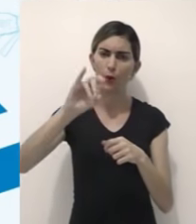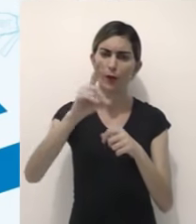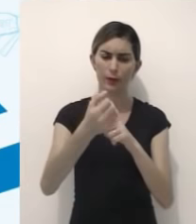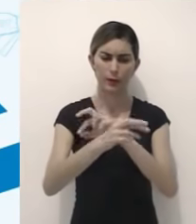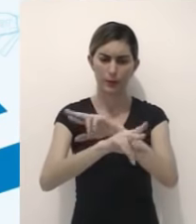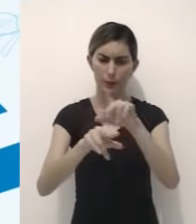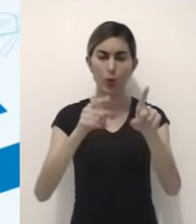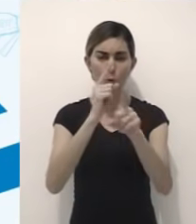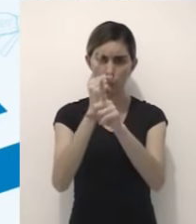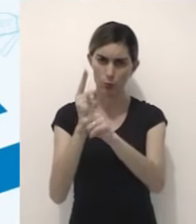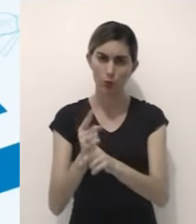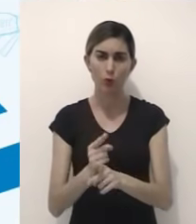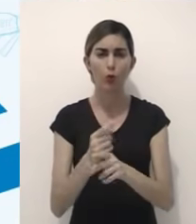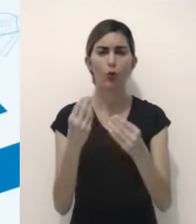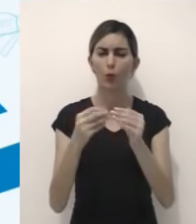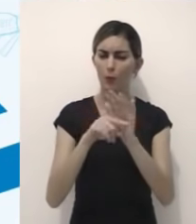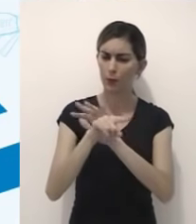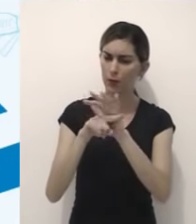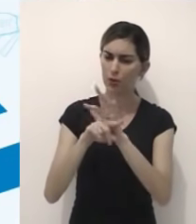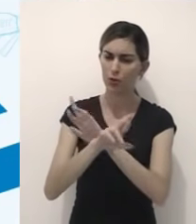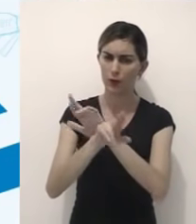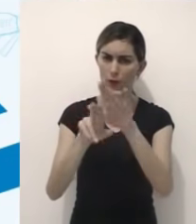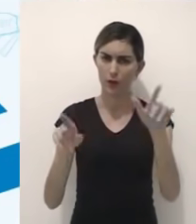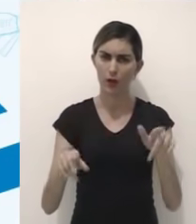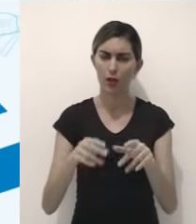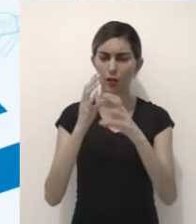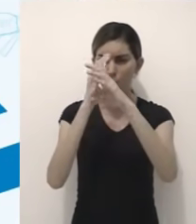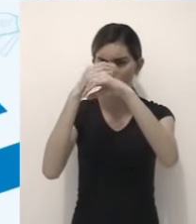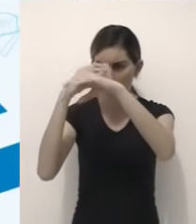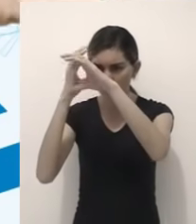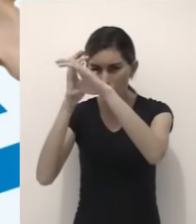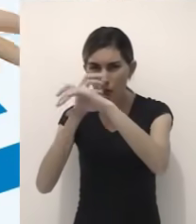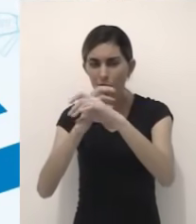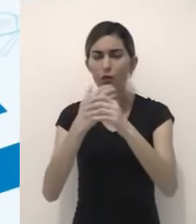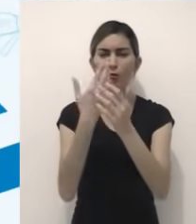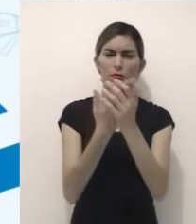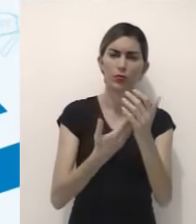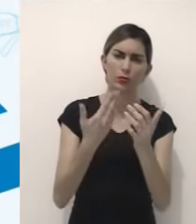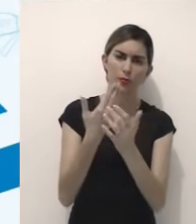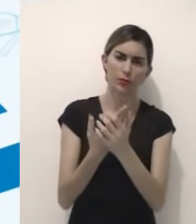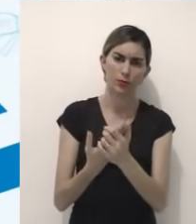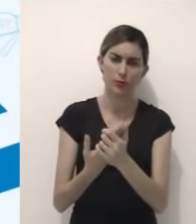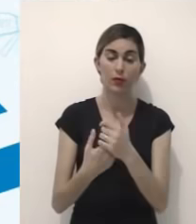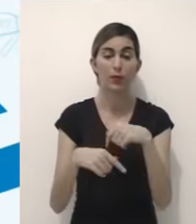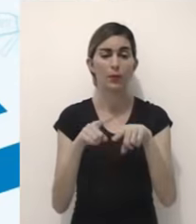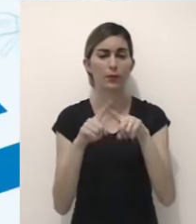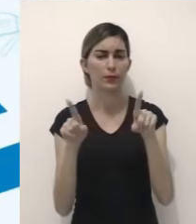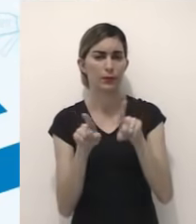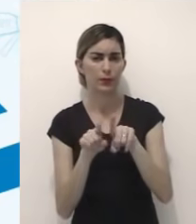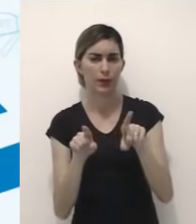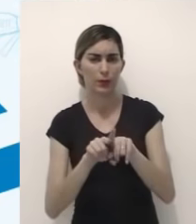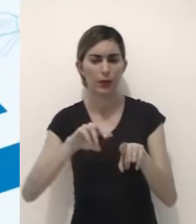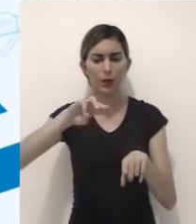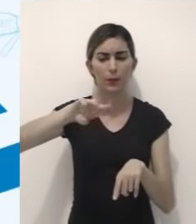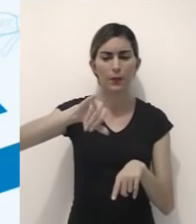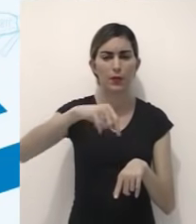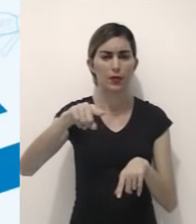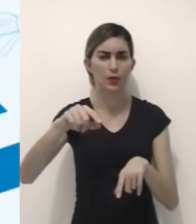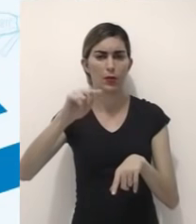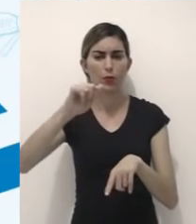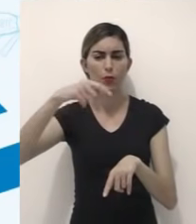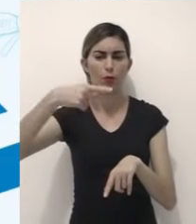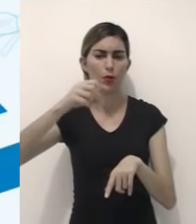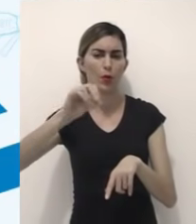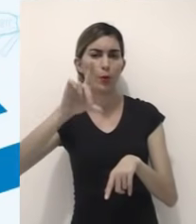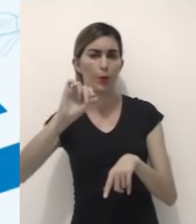foi possível com pesquisa de vários astrônomos na história da astronomia, mas também com a missão